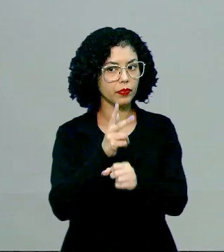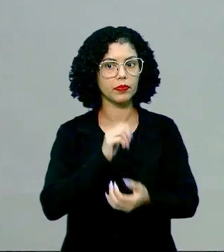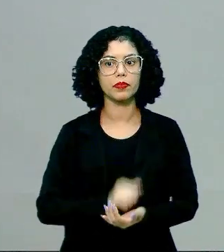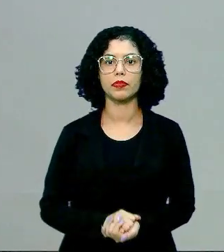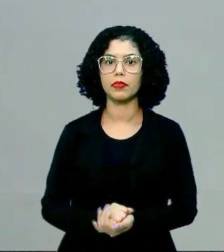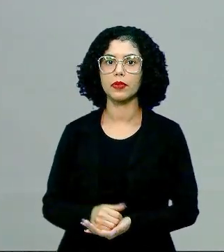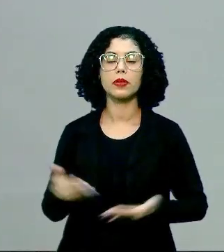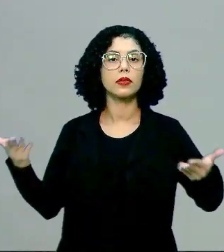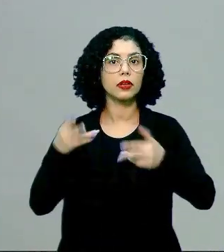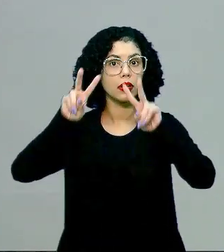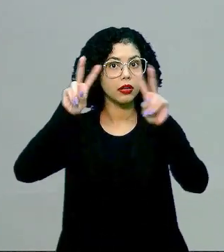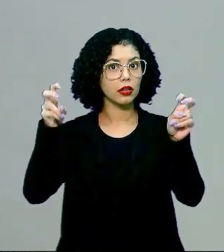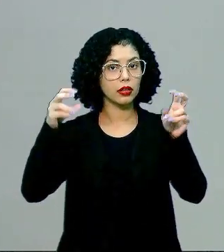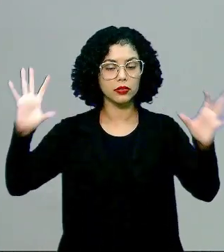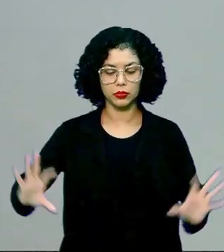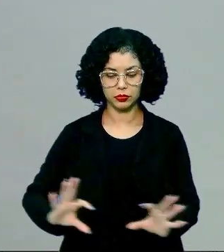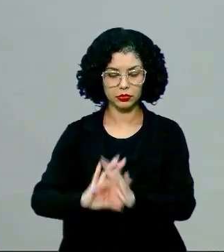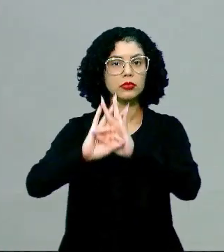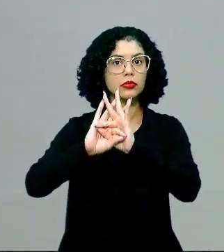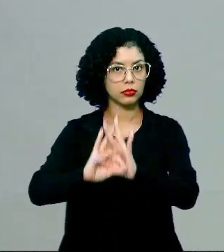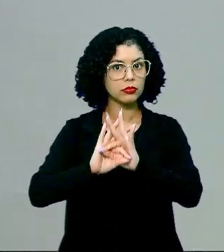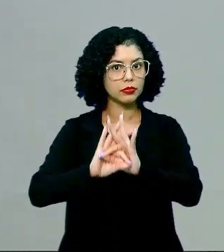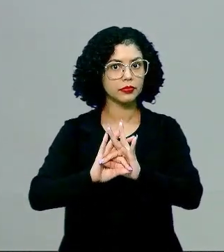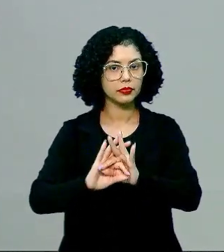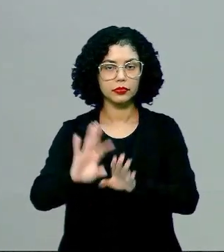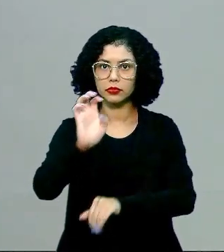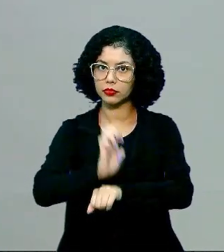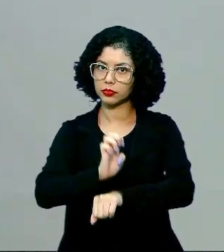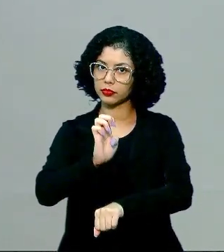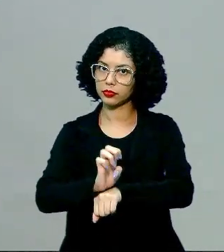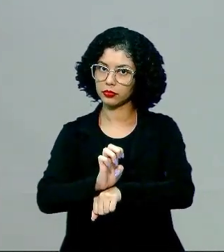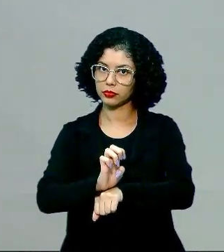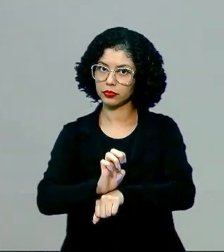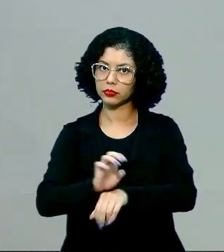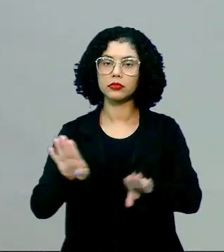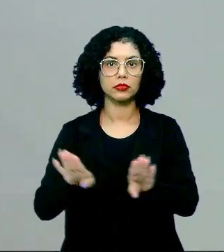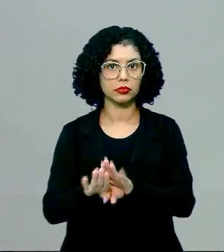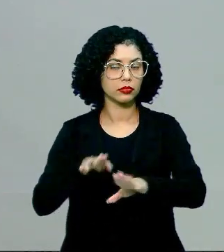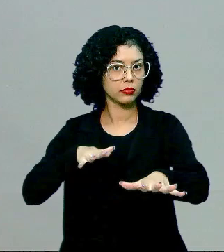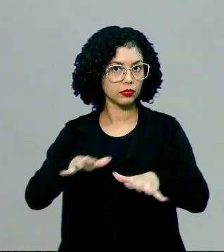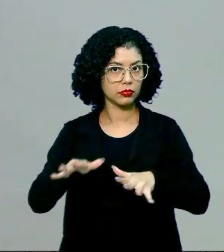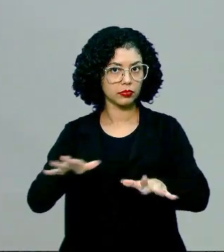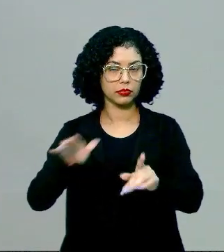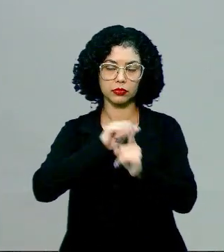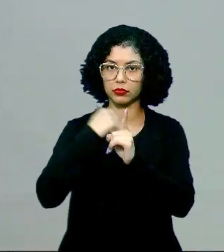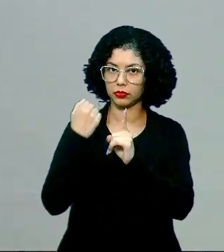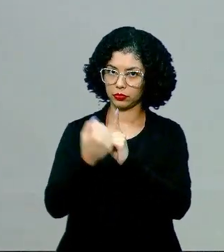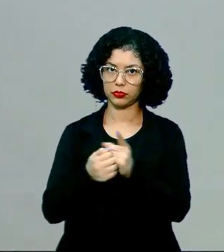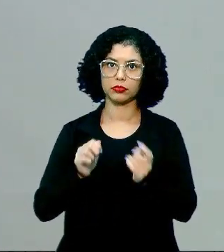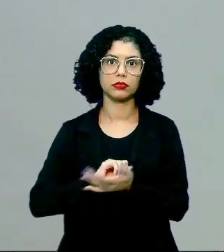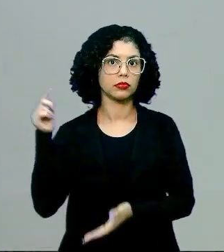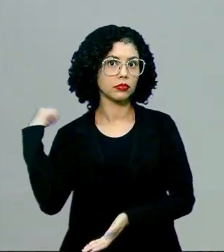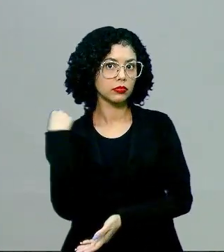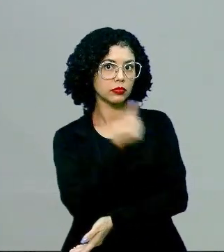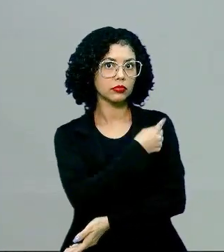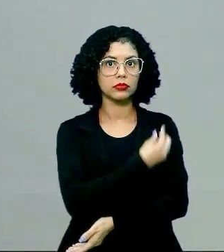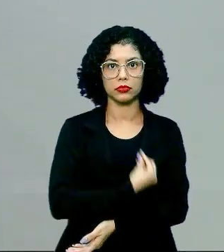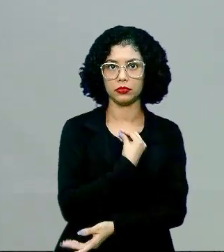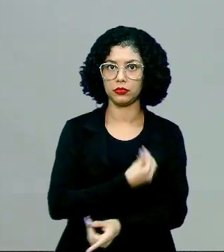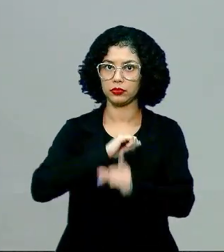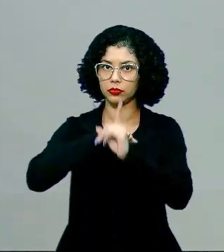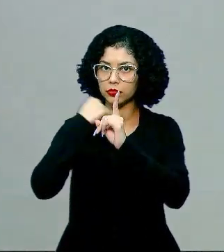videoaula aborda a relação entre Estado e entre movimentos sociais. Nós vivemos